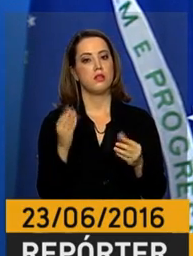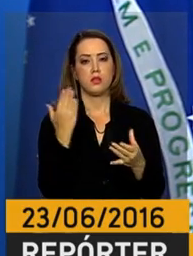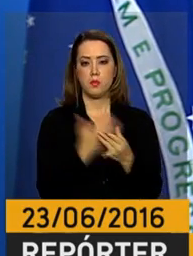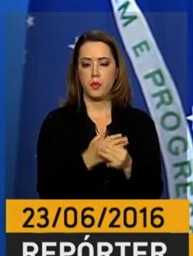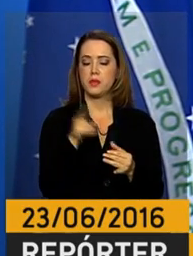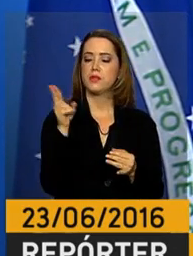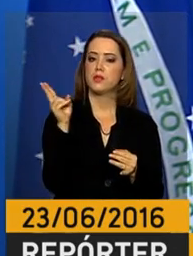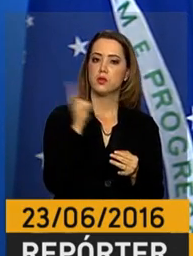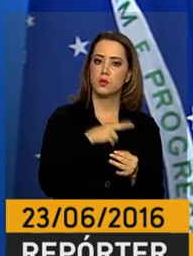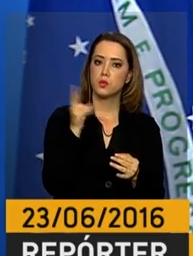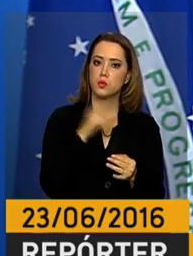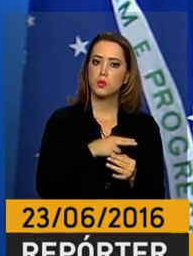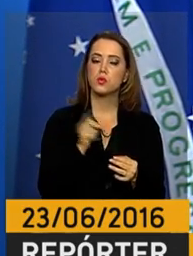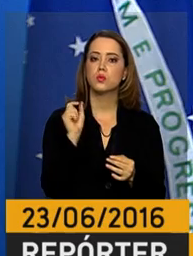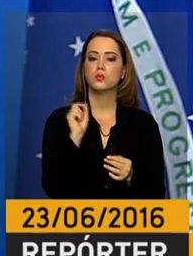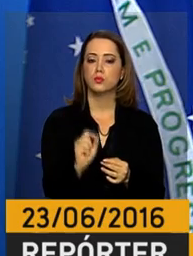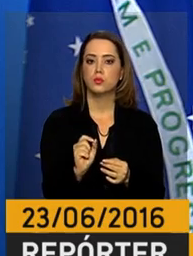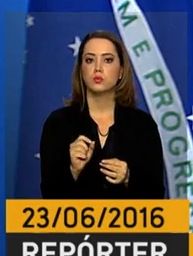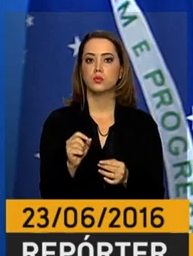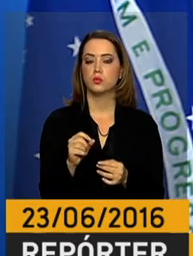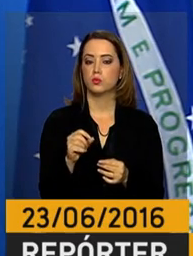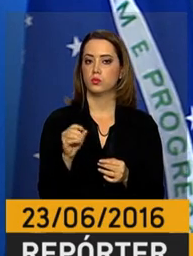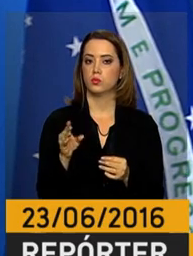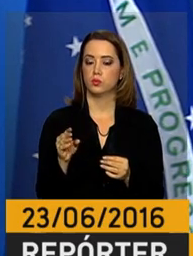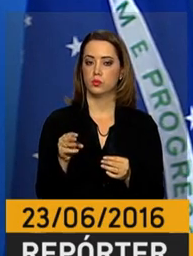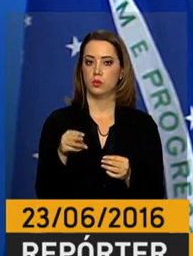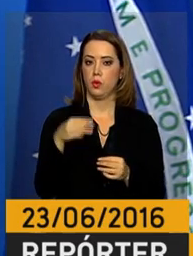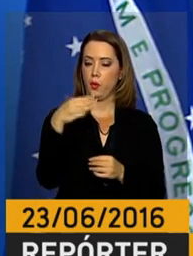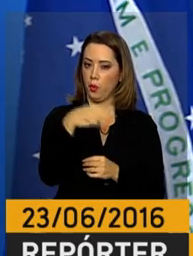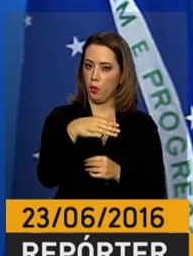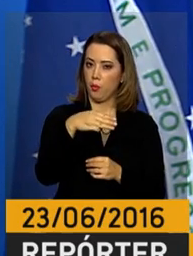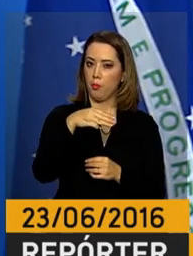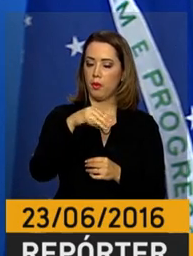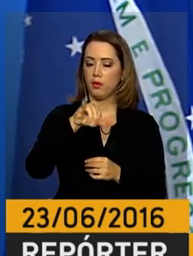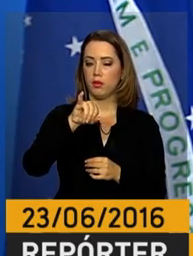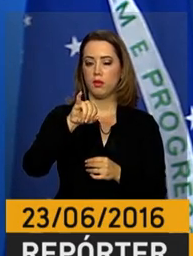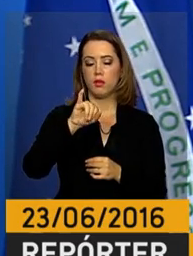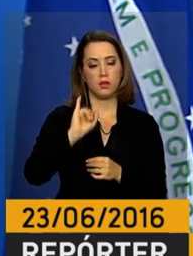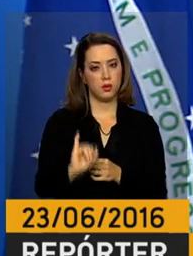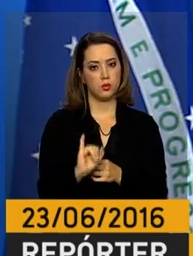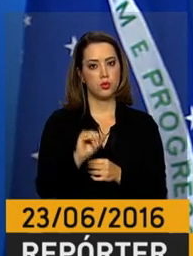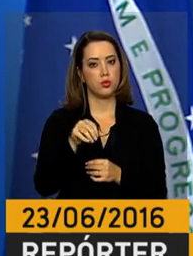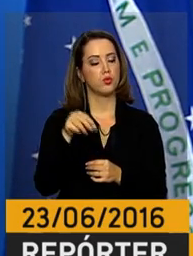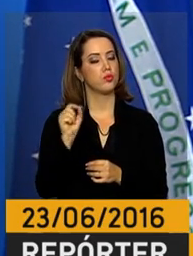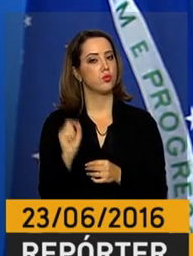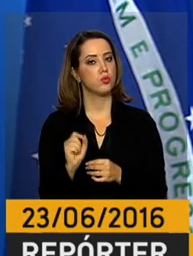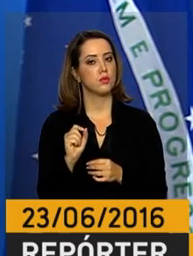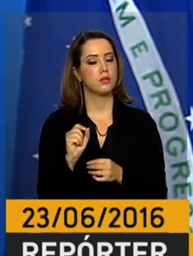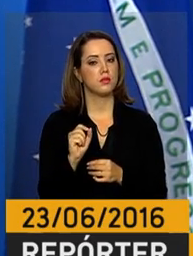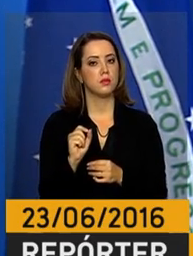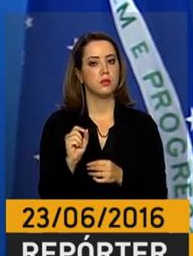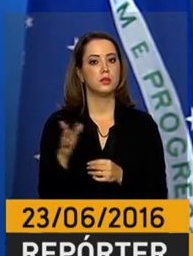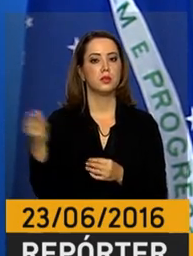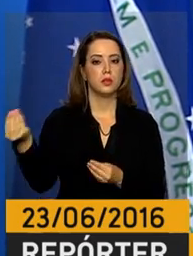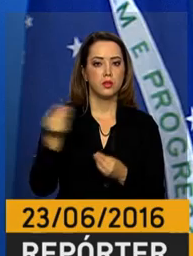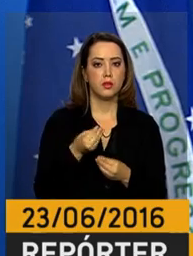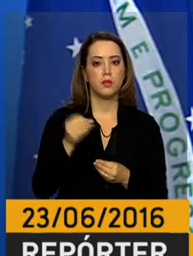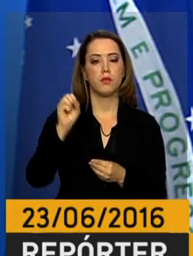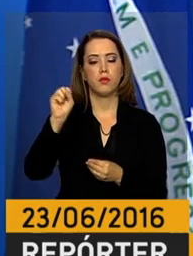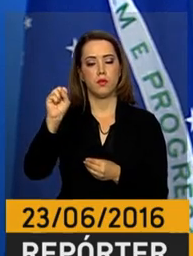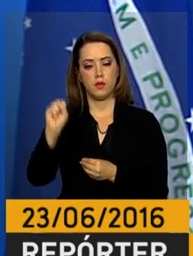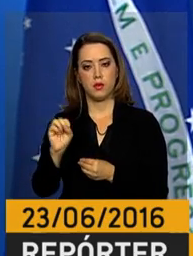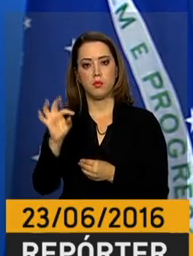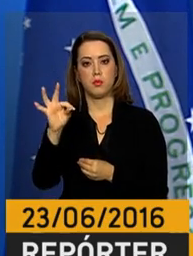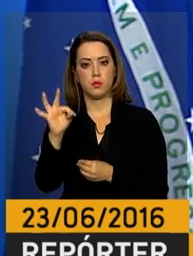de segurança o perfil de mandado de injunção traçado pela jurisprudência do Supremo Tribunal Federal